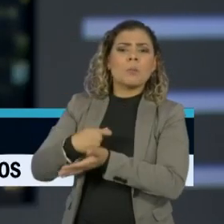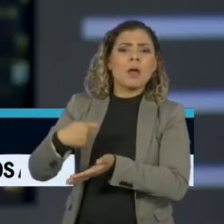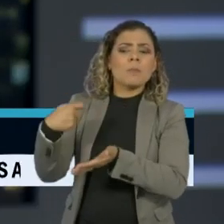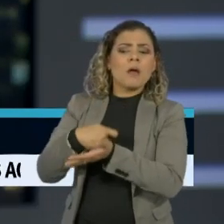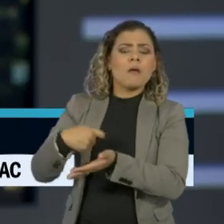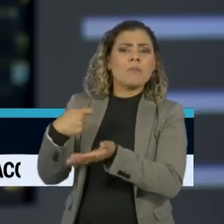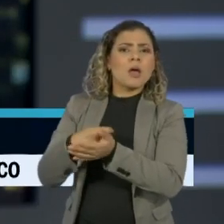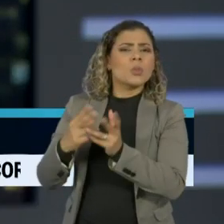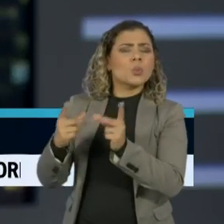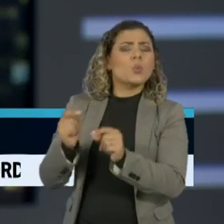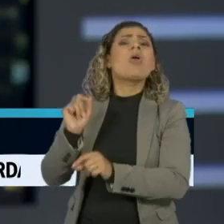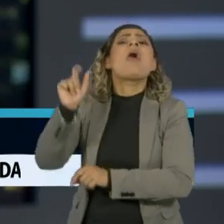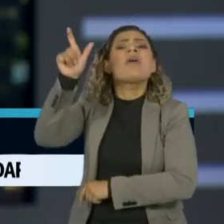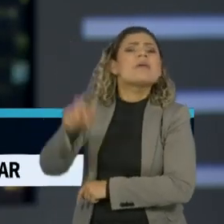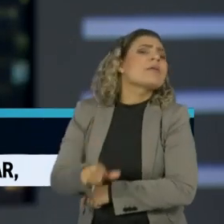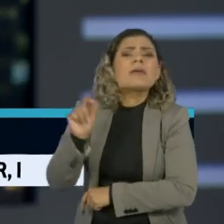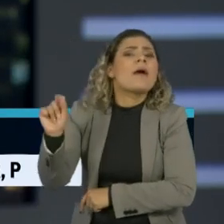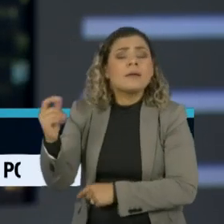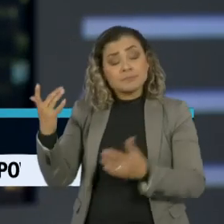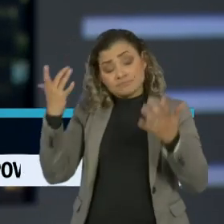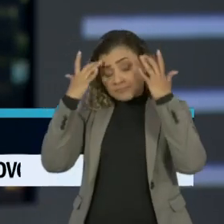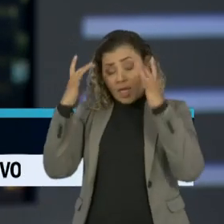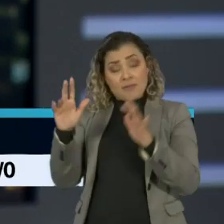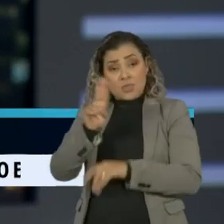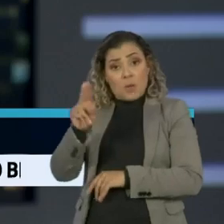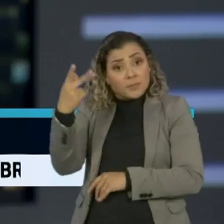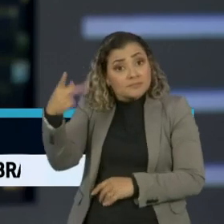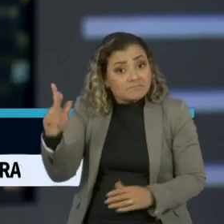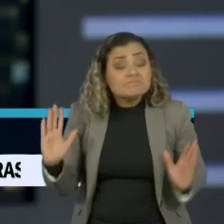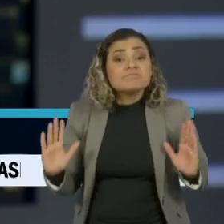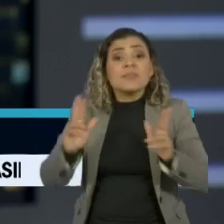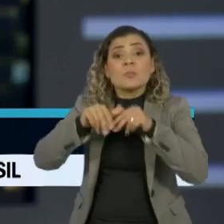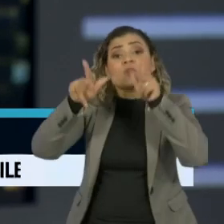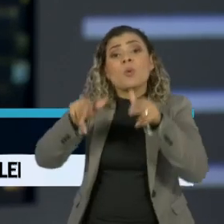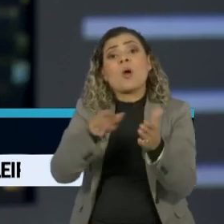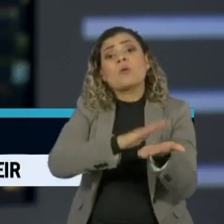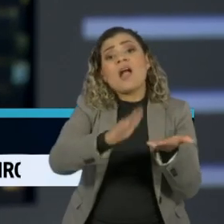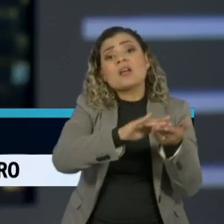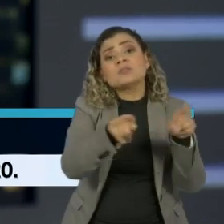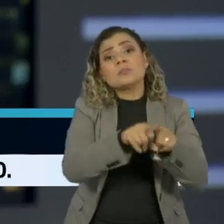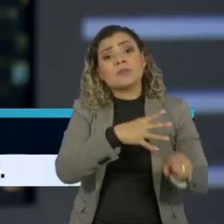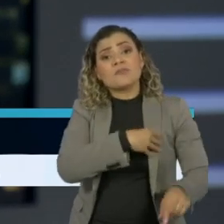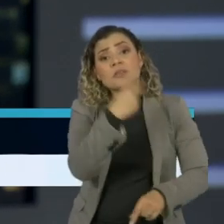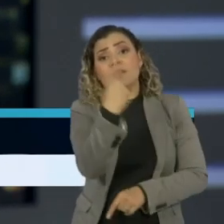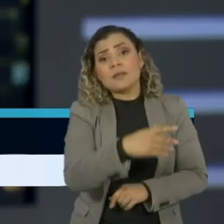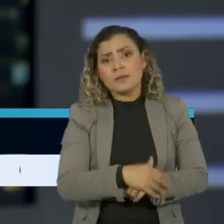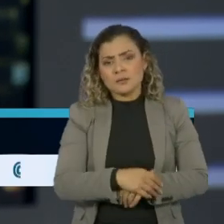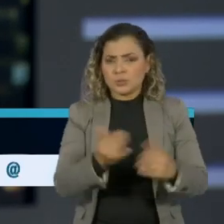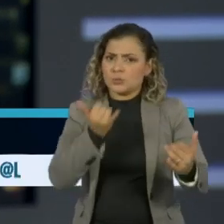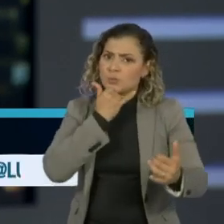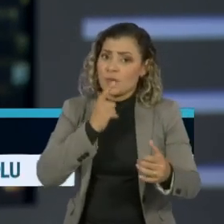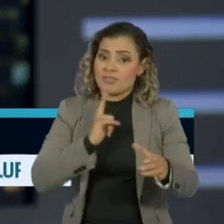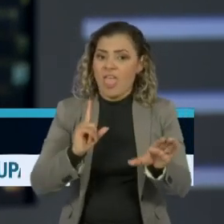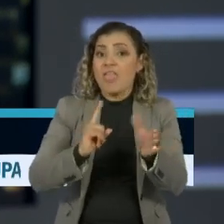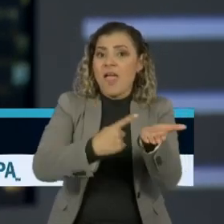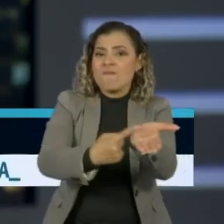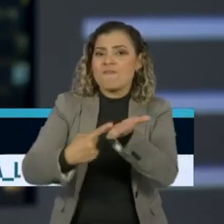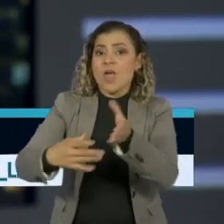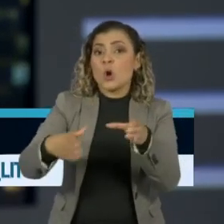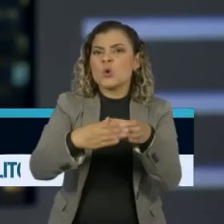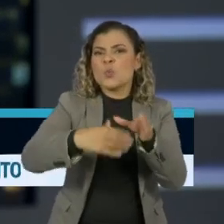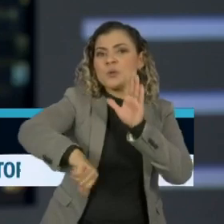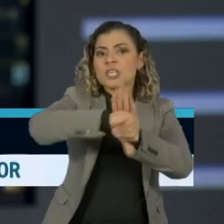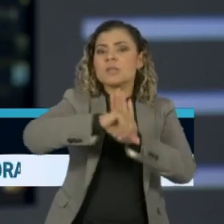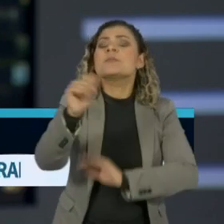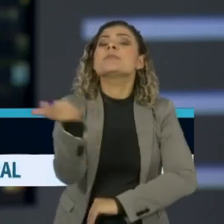gastos médicos, assim como os gastos da sua filha. Então, a questão que é claro é que é uma Orcrim, há uma organização criminosa que